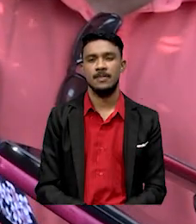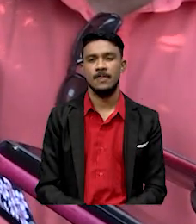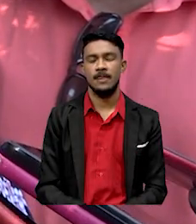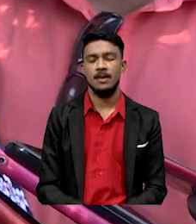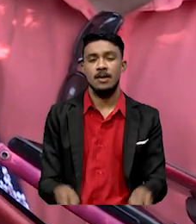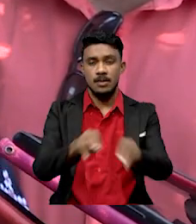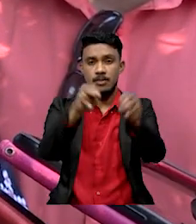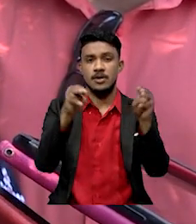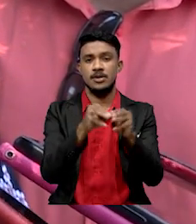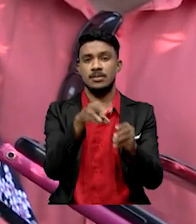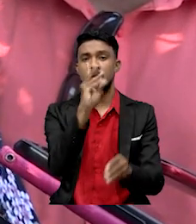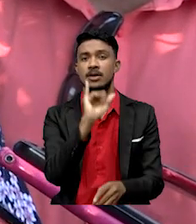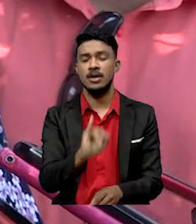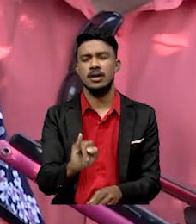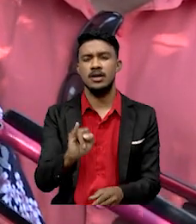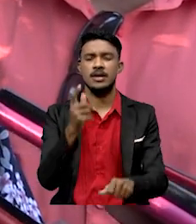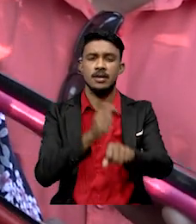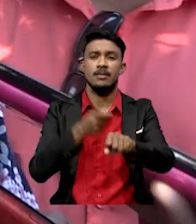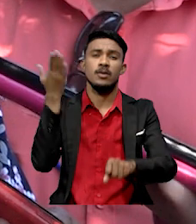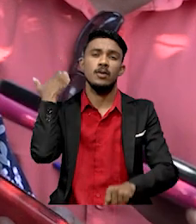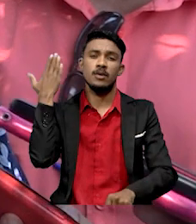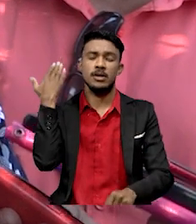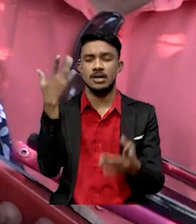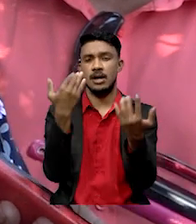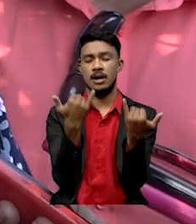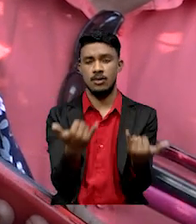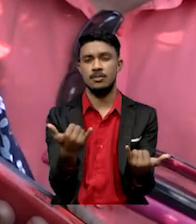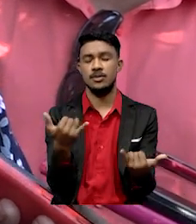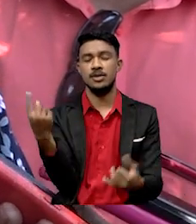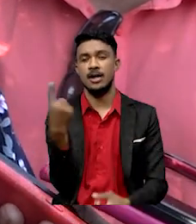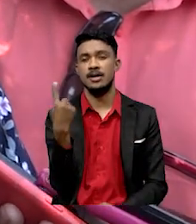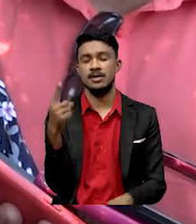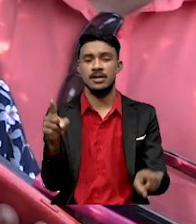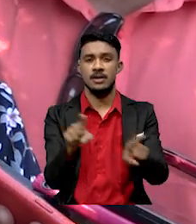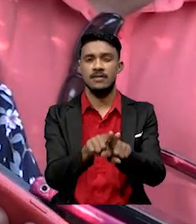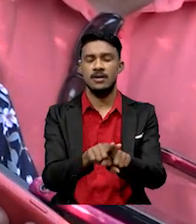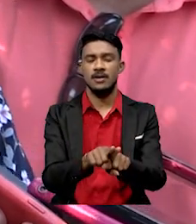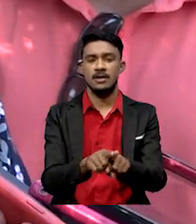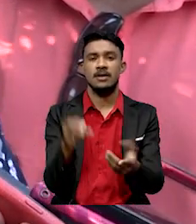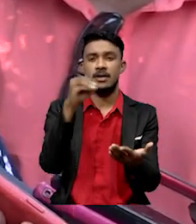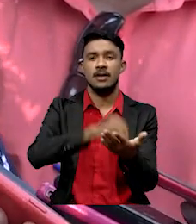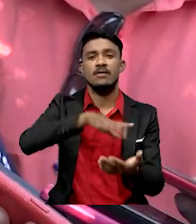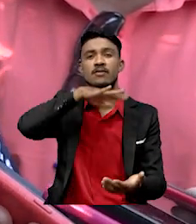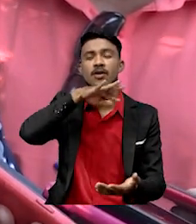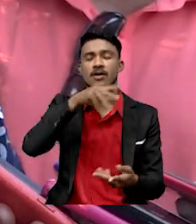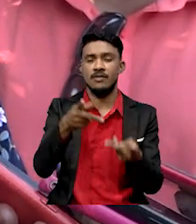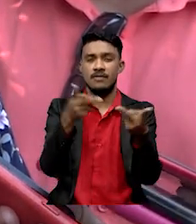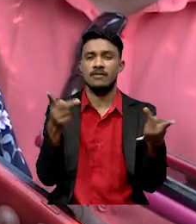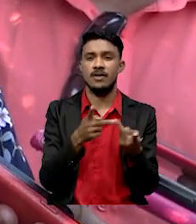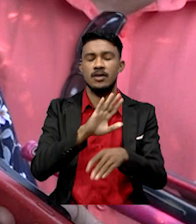Município dele, desde Uluqueras, e depois agora Moçanessa, tal lixo, lixeiro, e a fata em